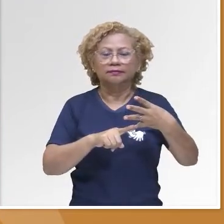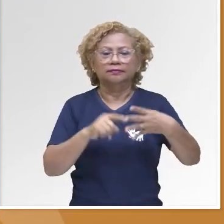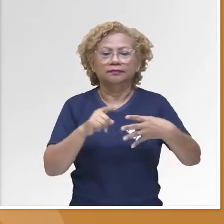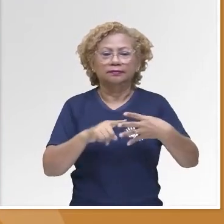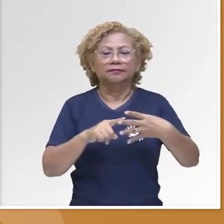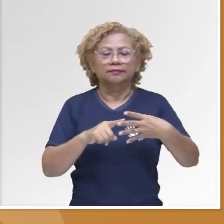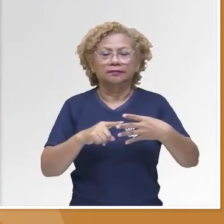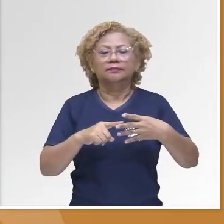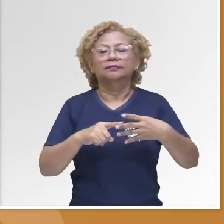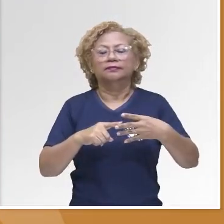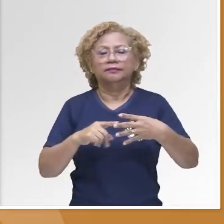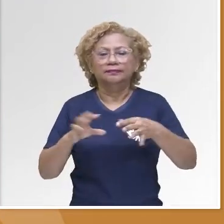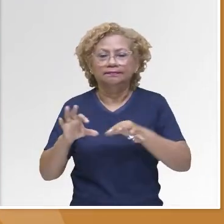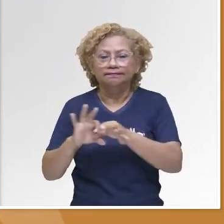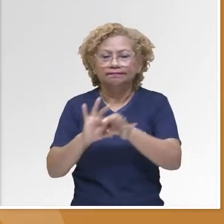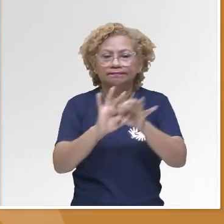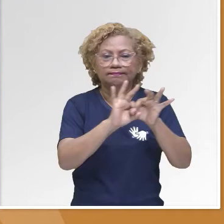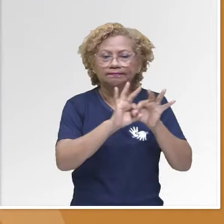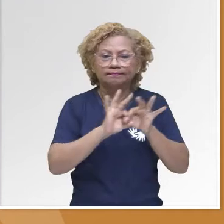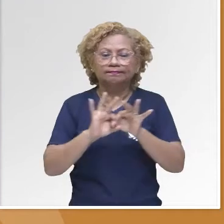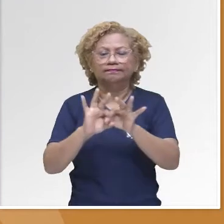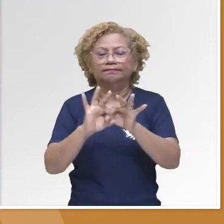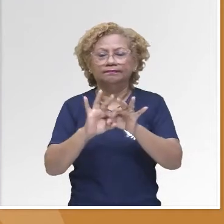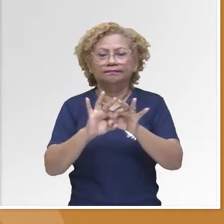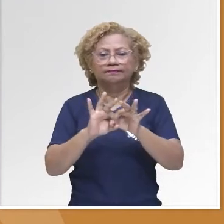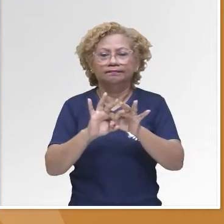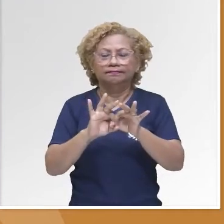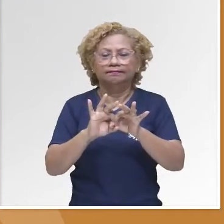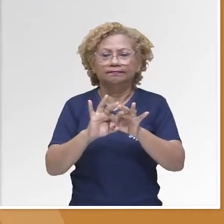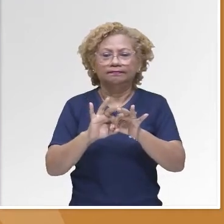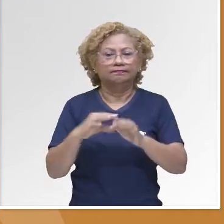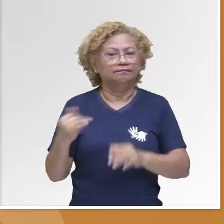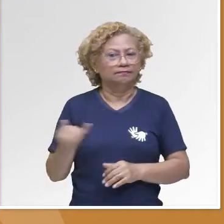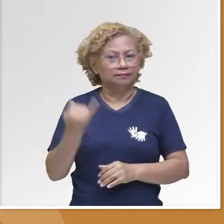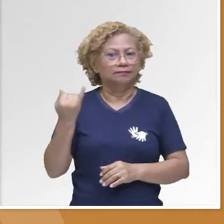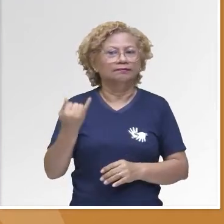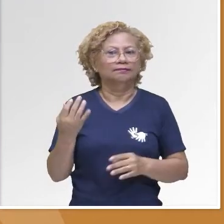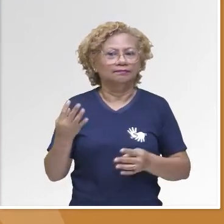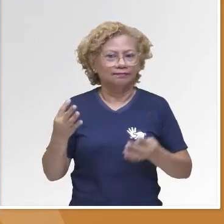interligadas por meio da questão tecnológica, tá?